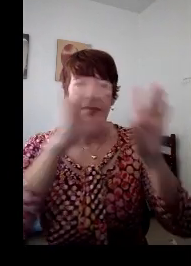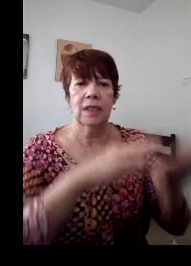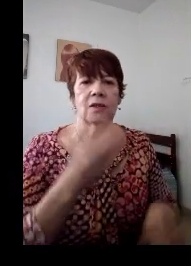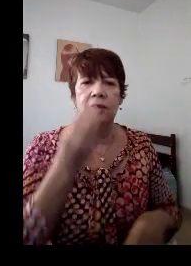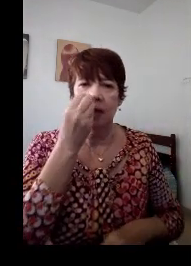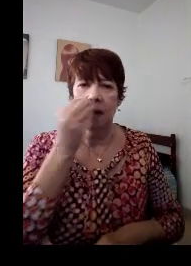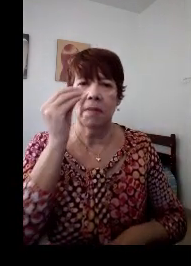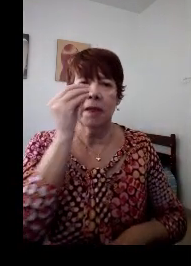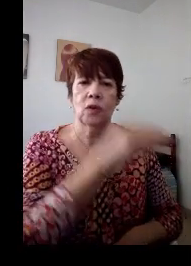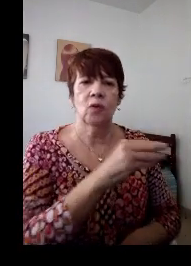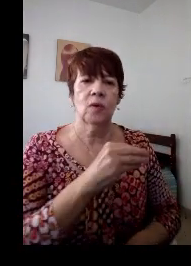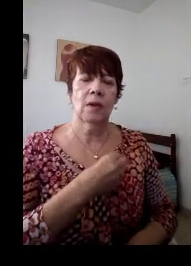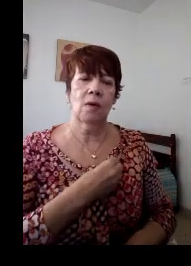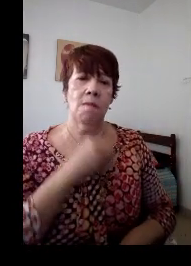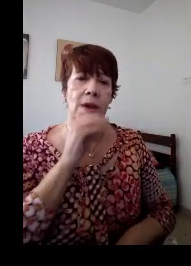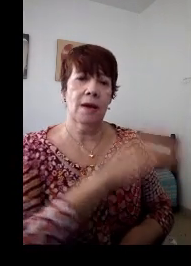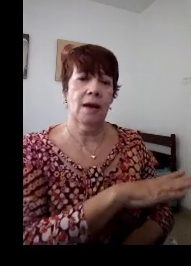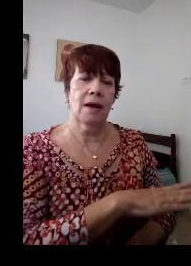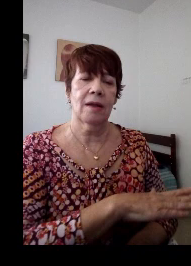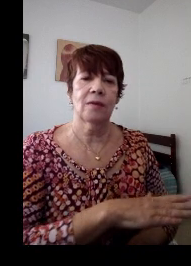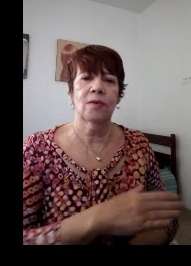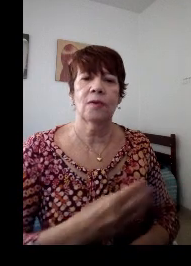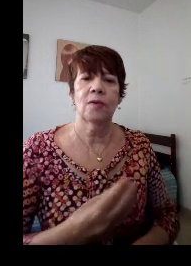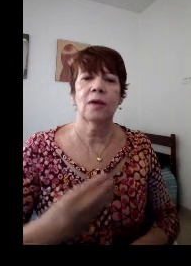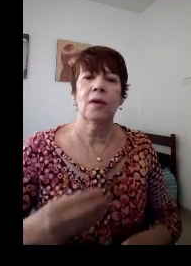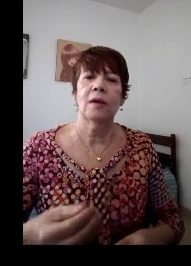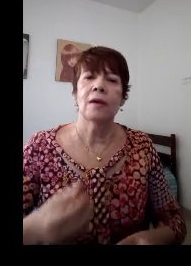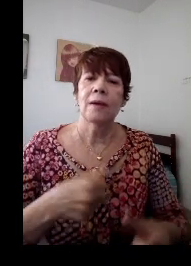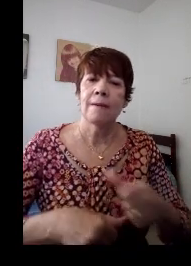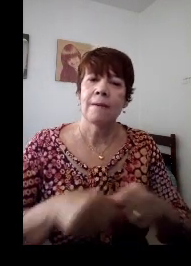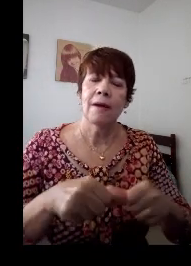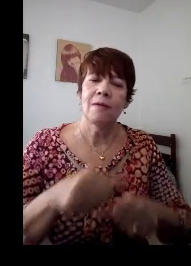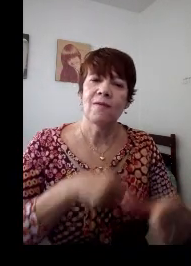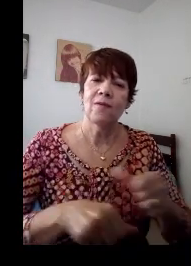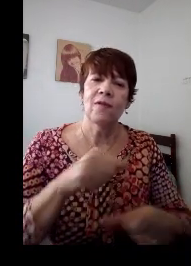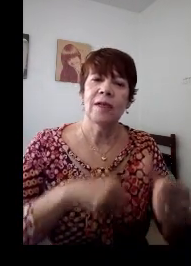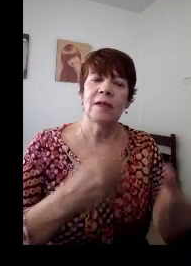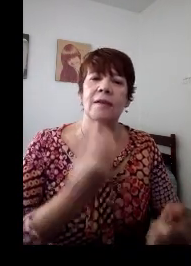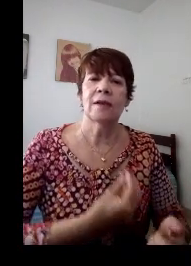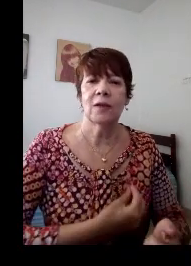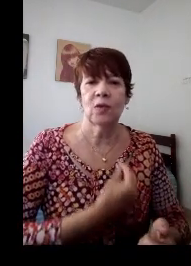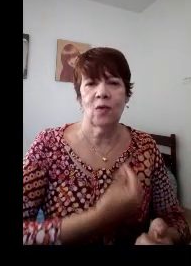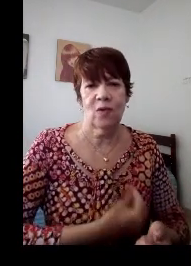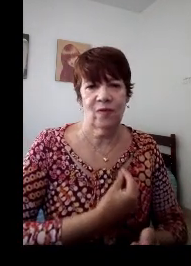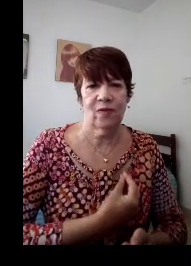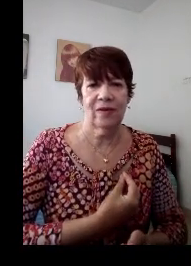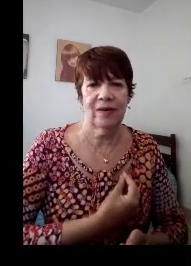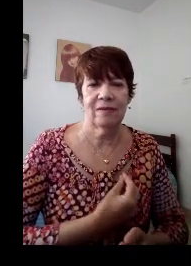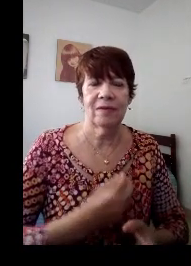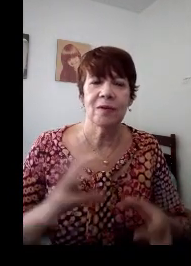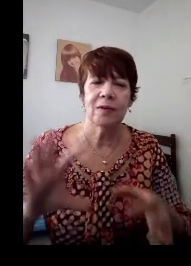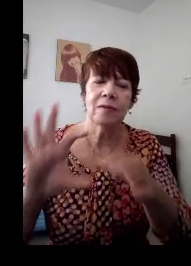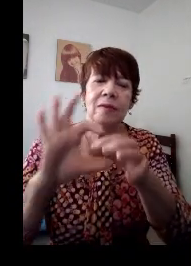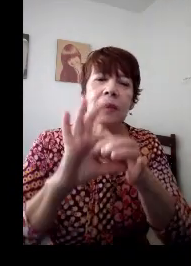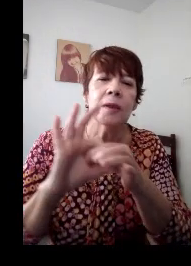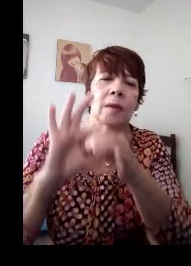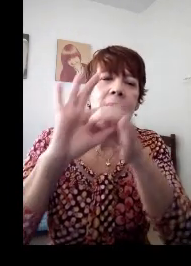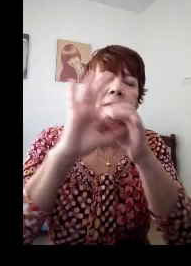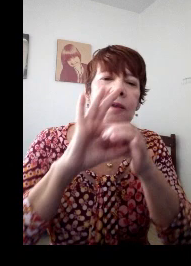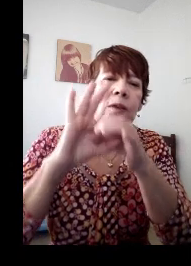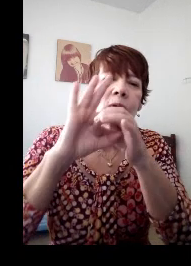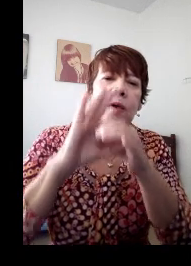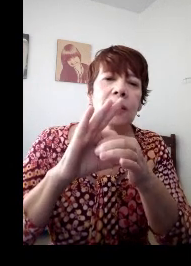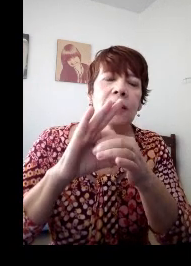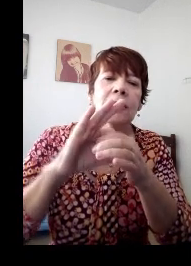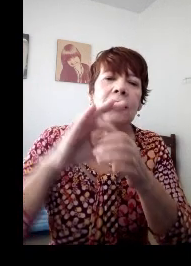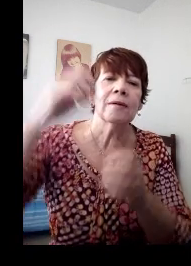vida nova. Vamos viver debaixo da graça de Deus, porque a